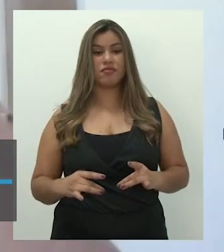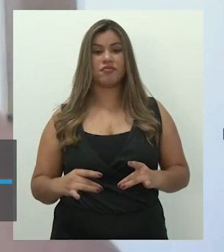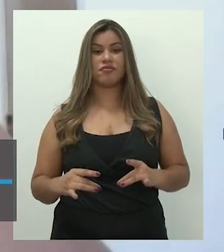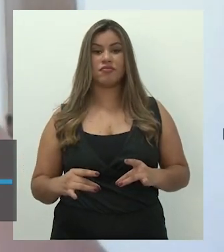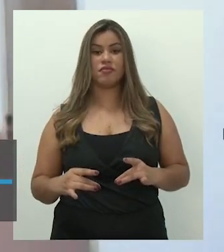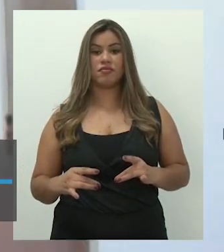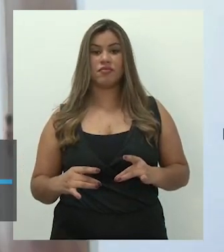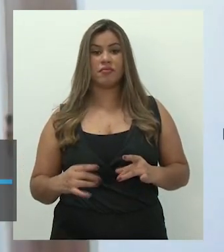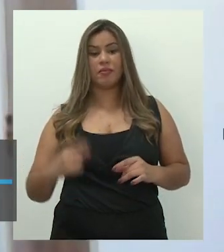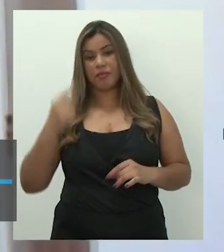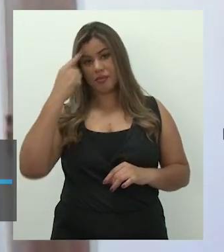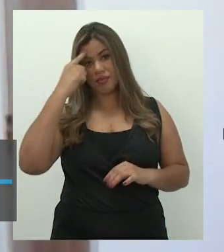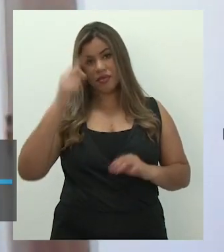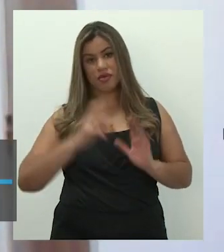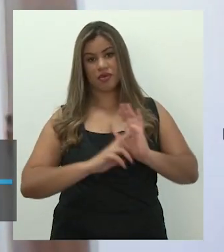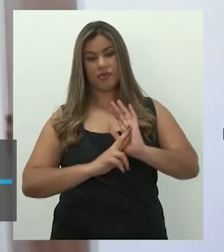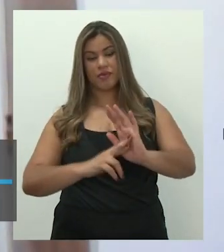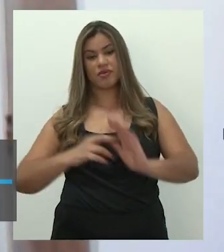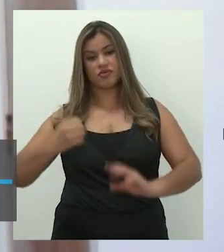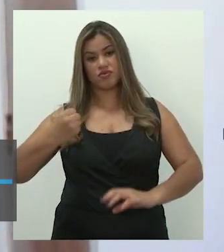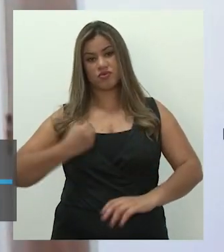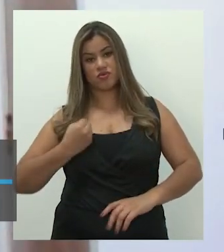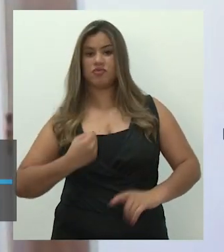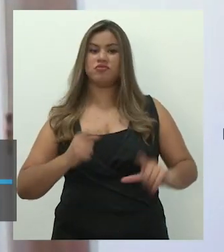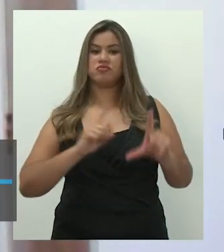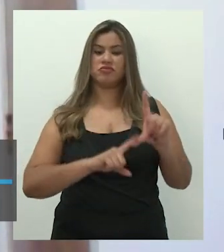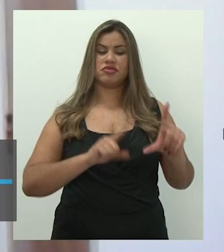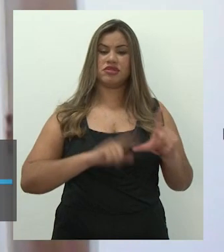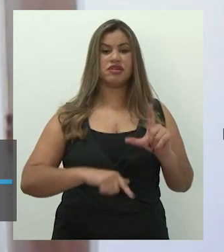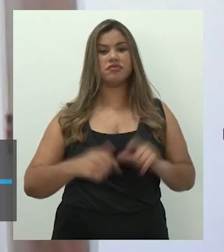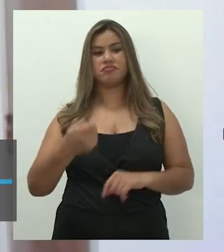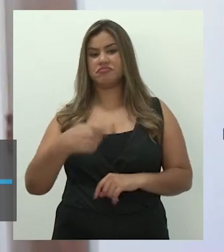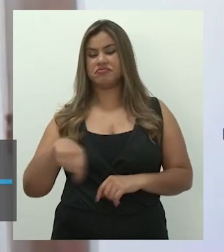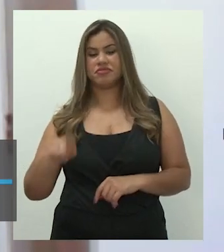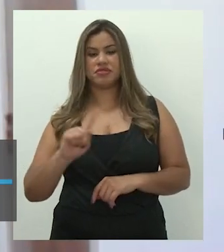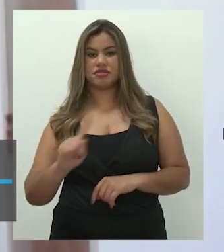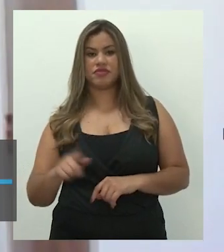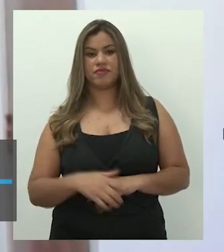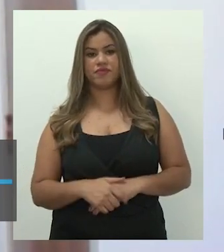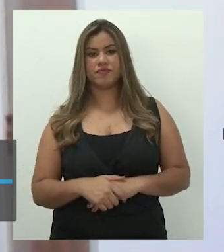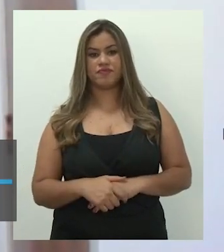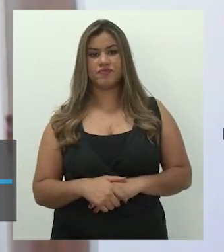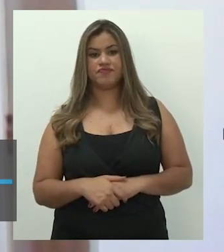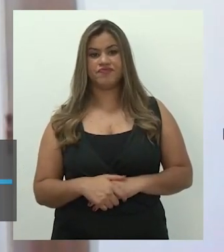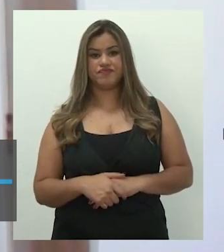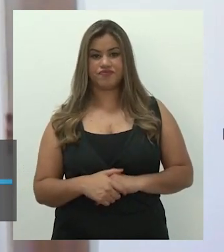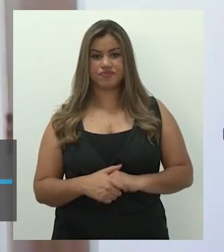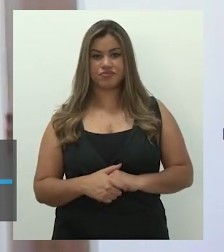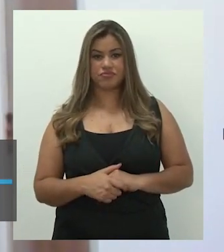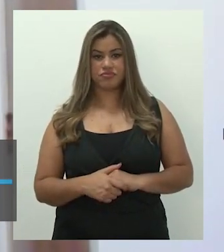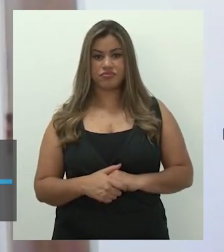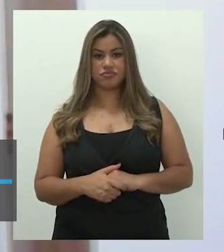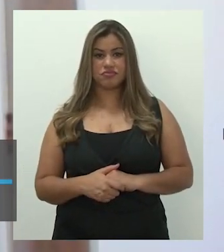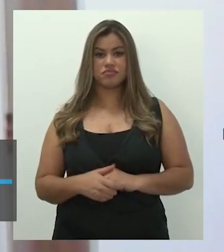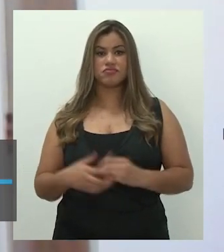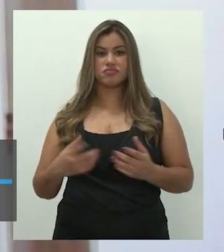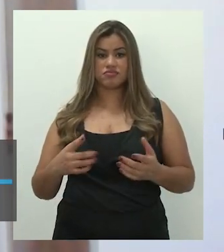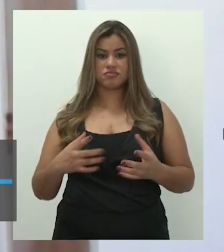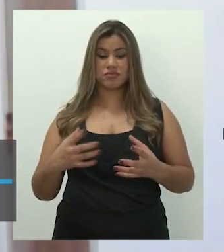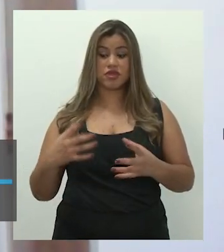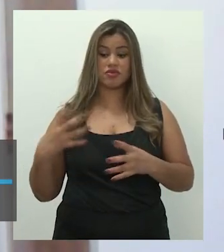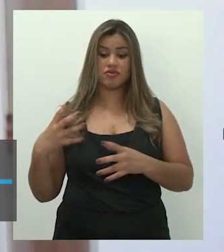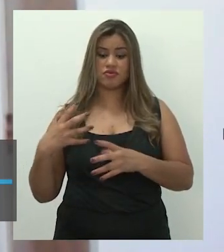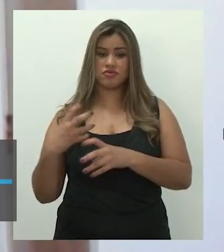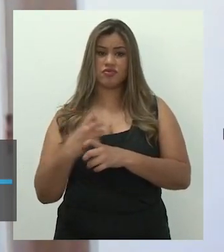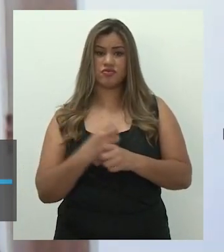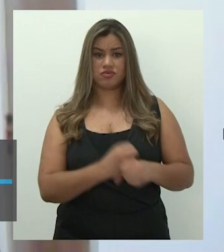com representá-la com números e letras, né, com variáveis combinadas aos números aí para chegar a um